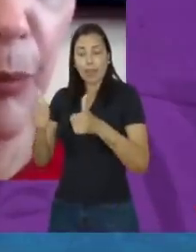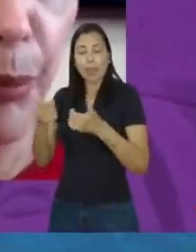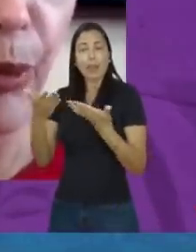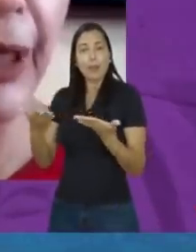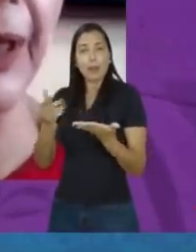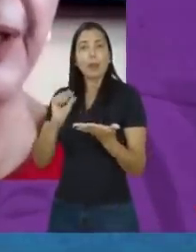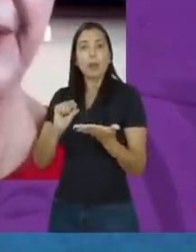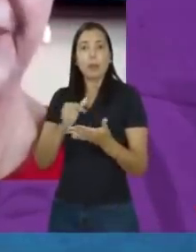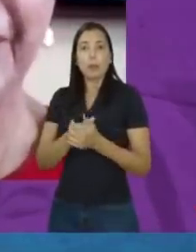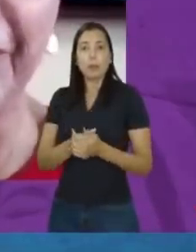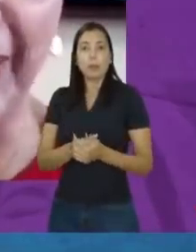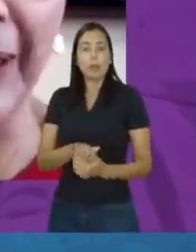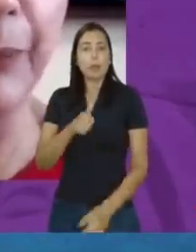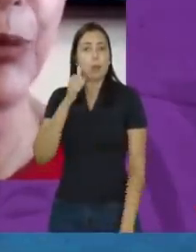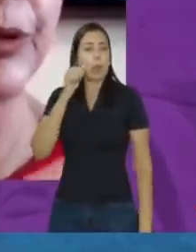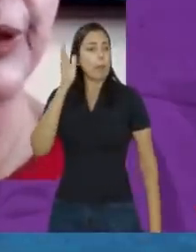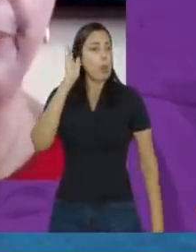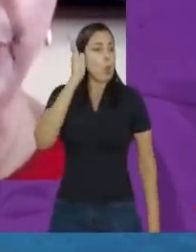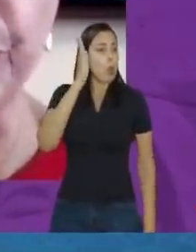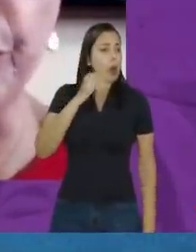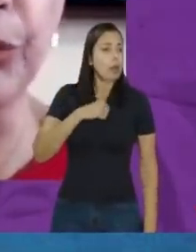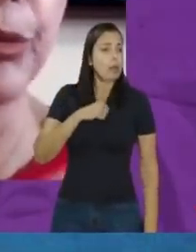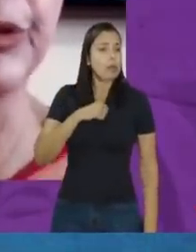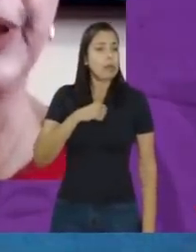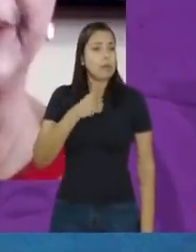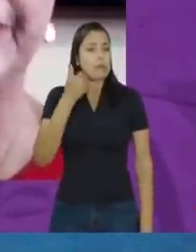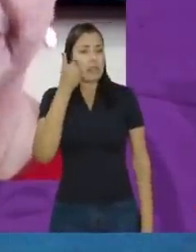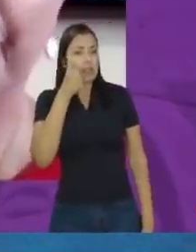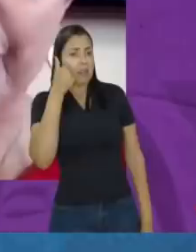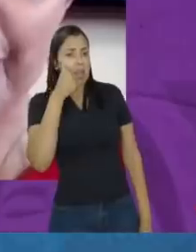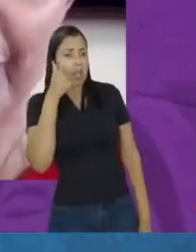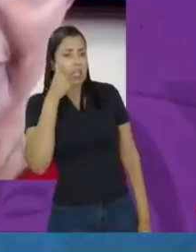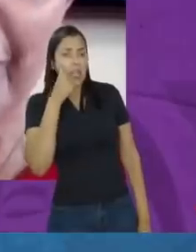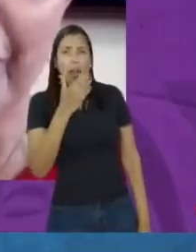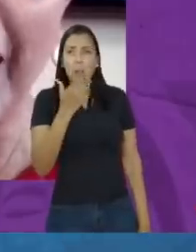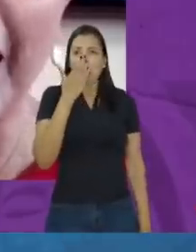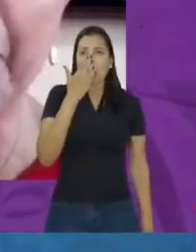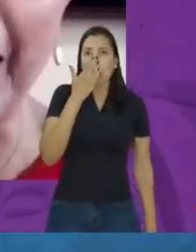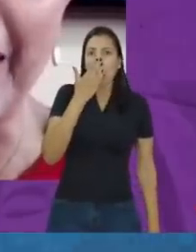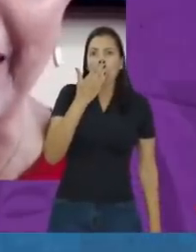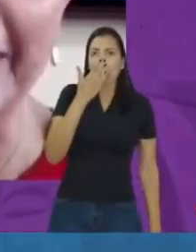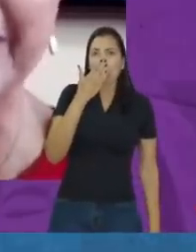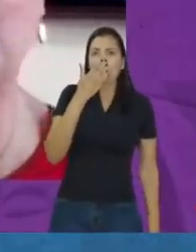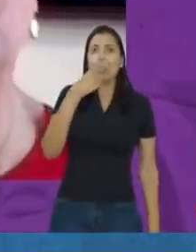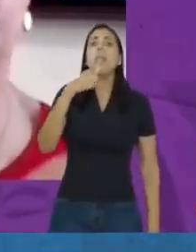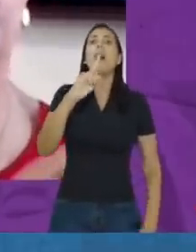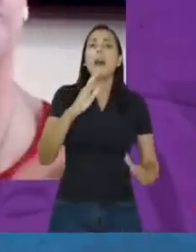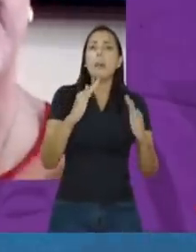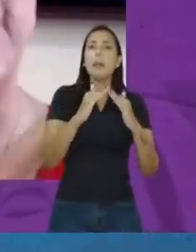foram burra, vagabunda, prostituta,